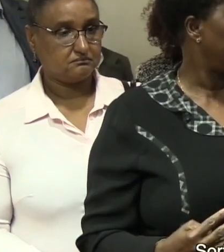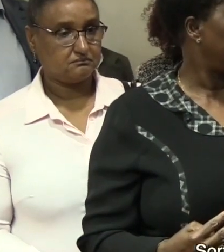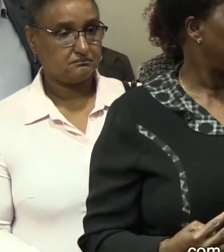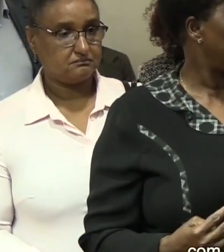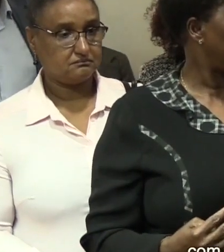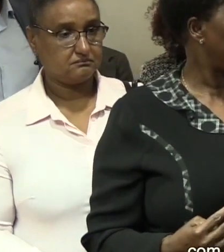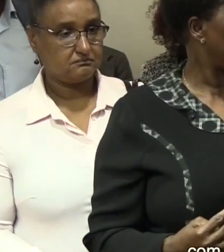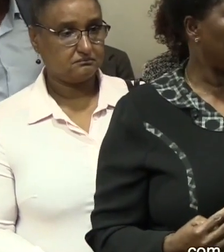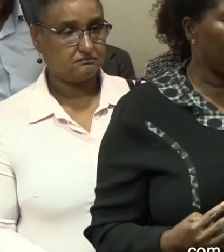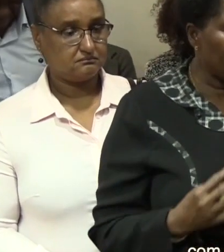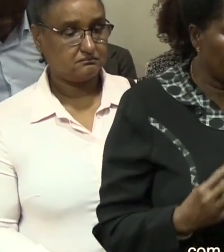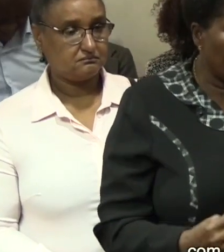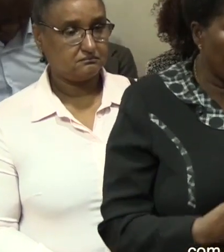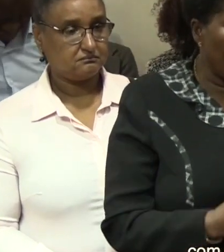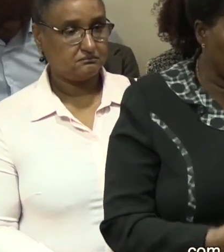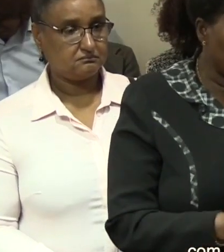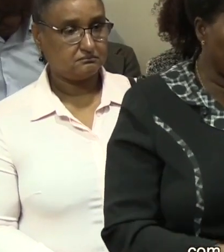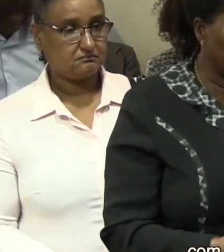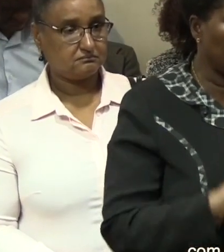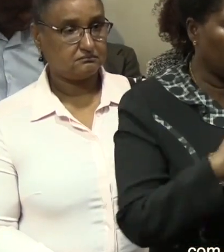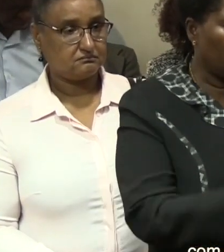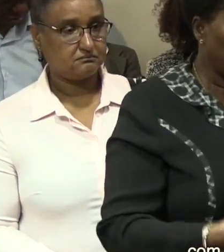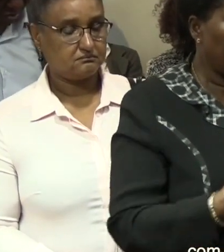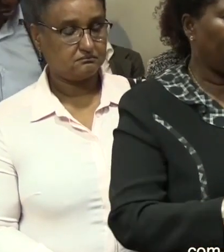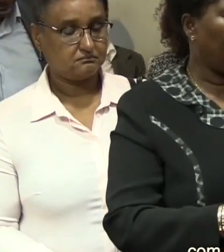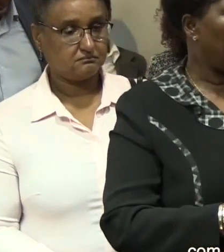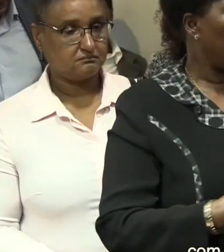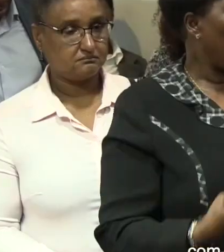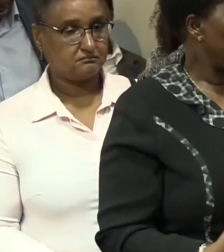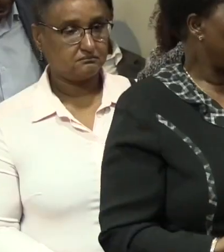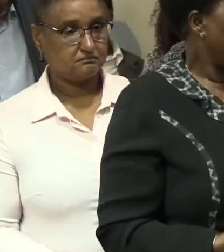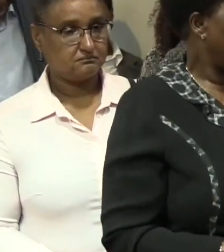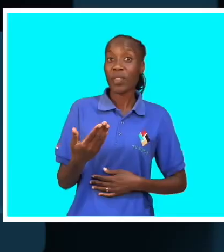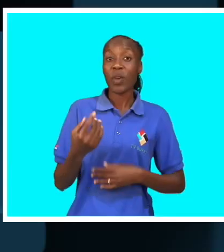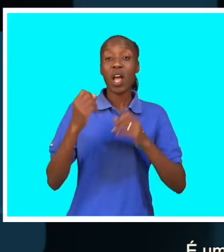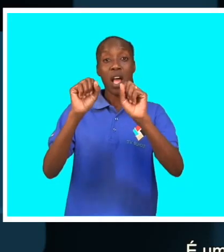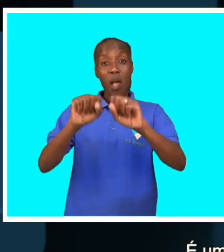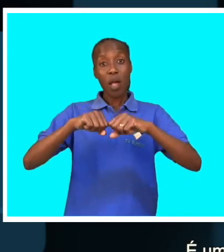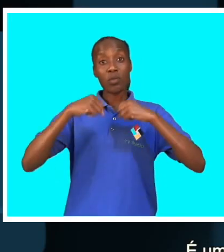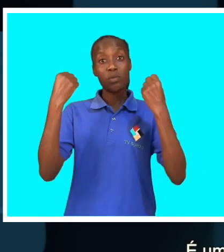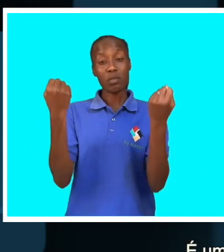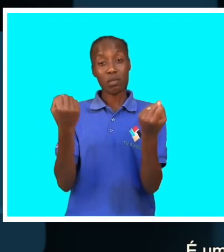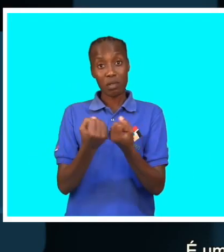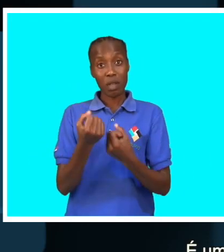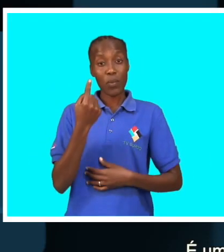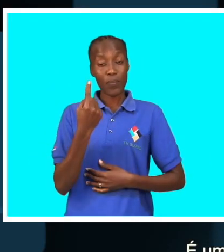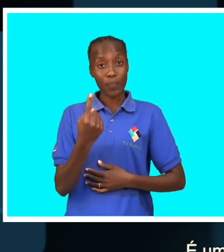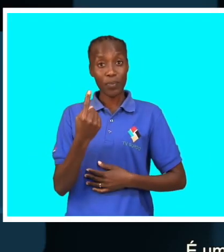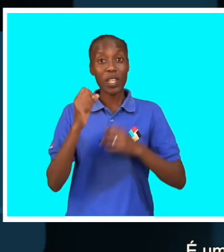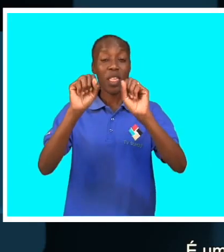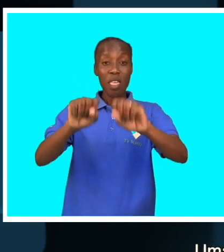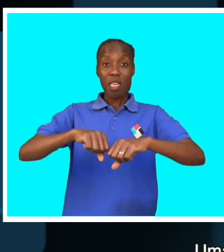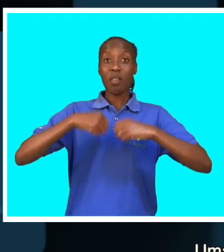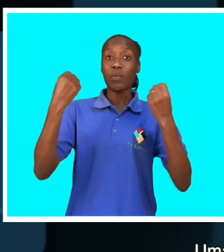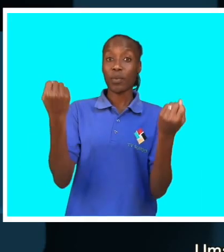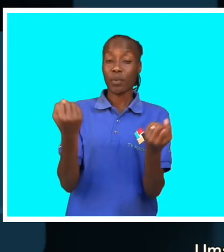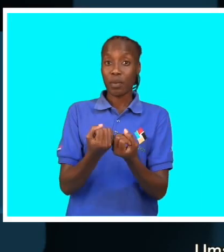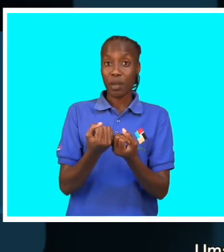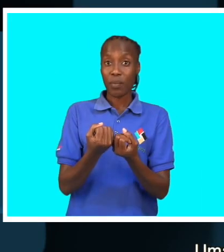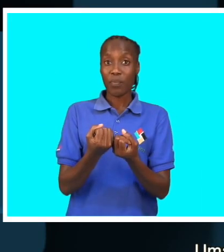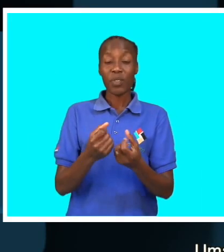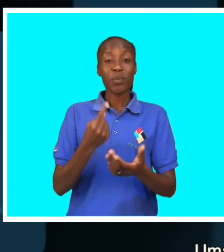televisão, com o objetivo de se inteirar no processo de produção de matérias. Uma organização interessante, uma